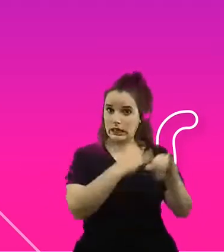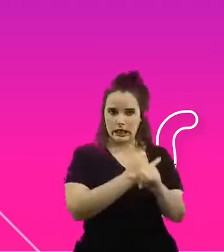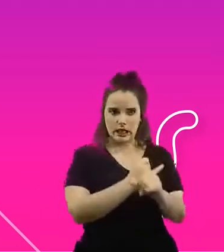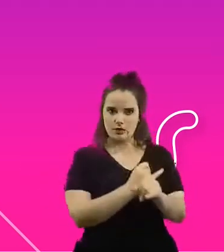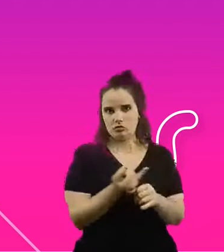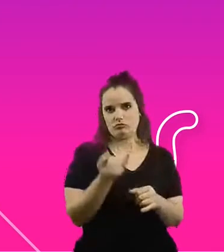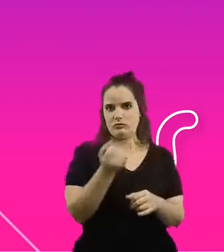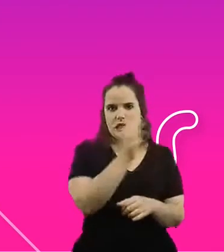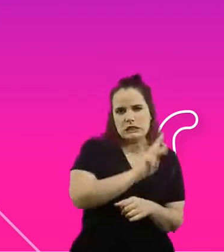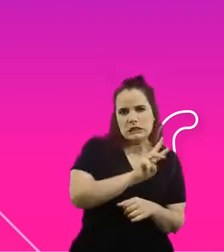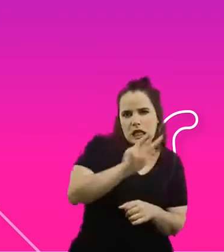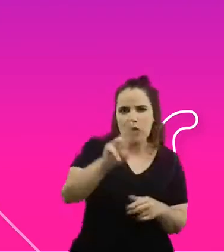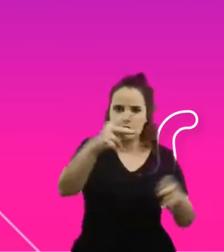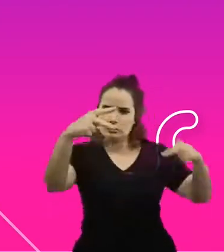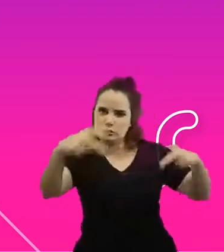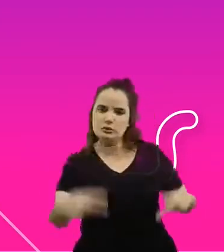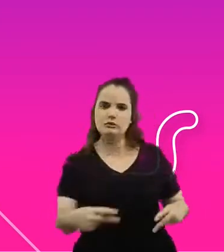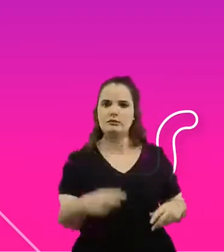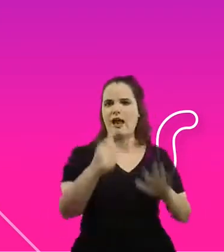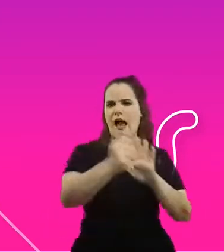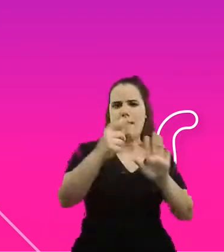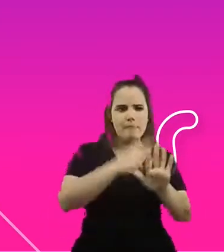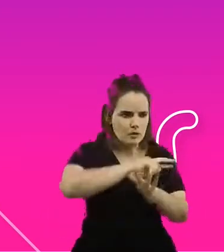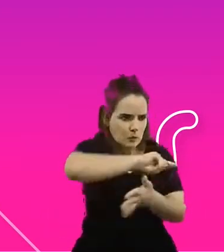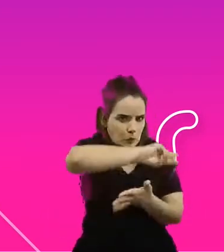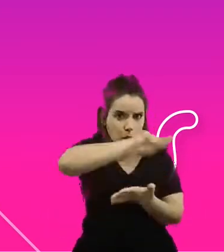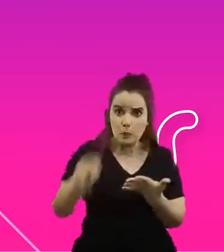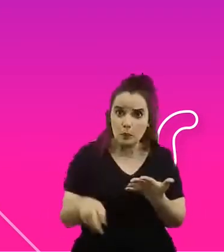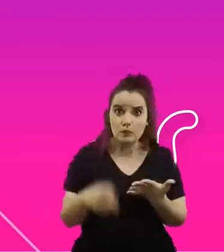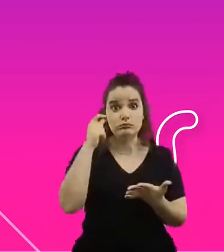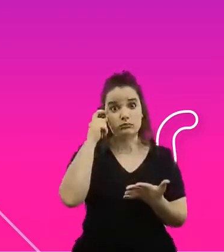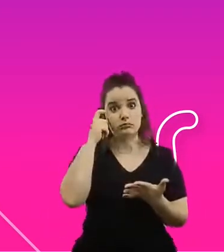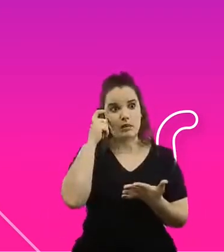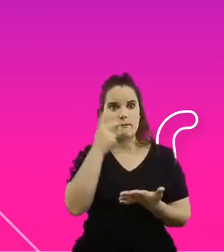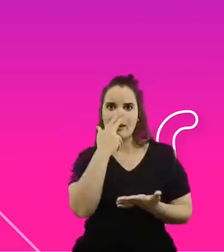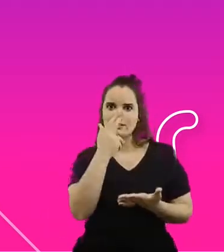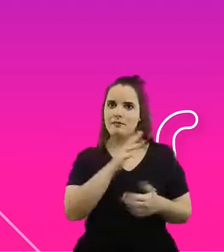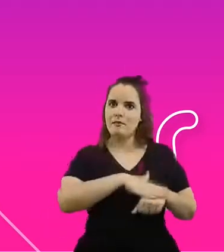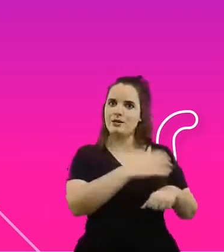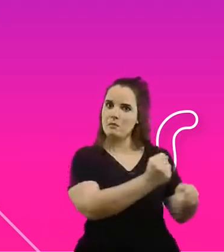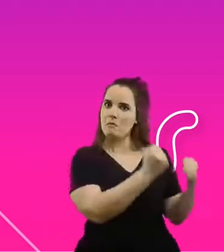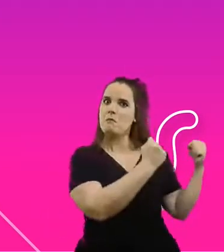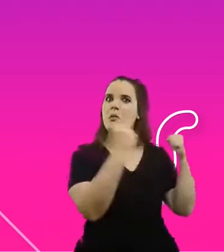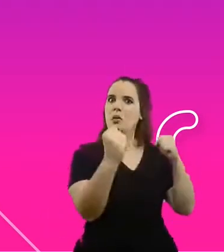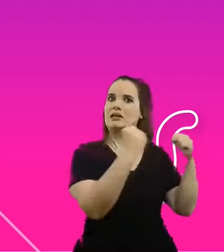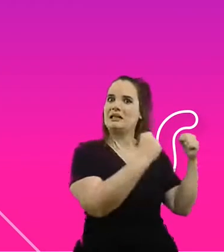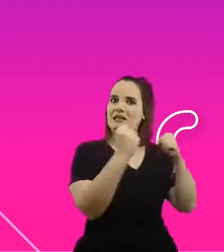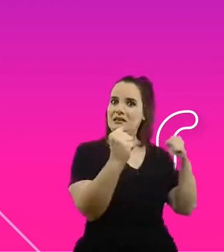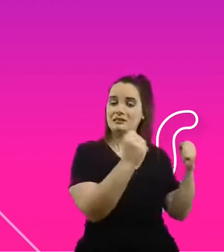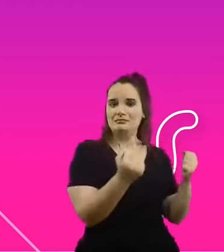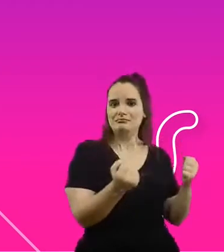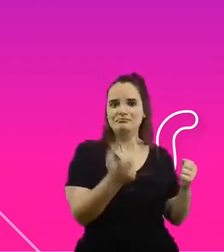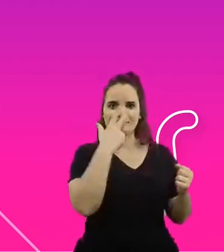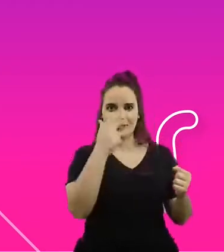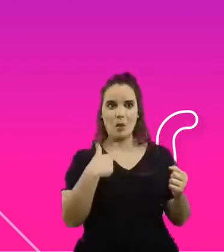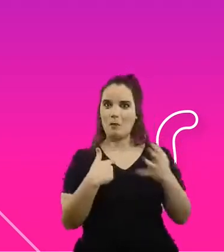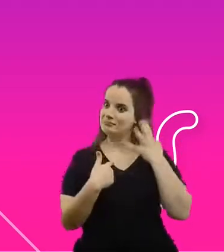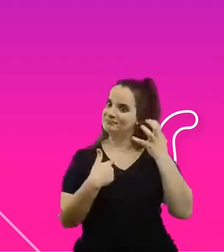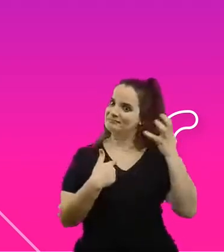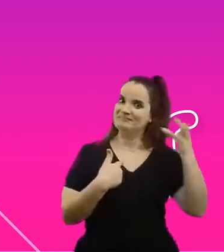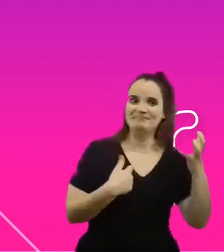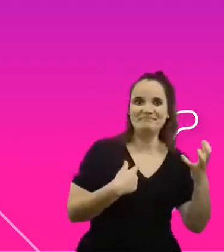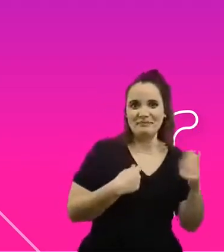mais poderosa, né, essas aplicações, a tendência é que a gente use cada vez mais, né? Quanto melhor for o serviço, mais a gente vai